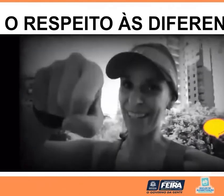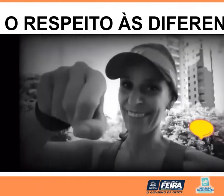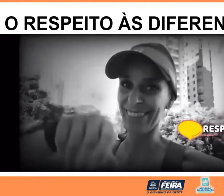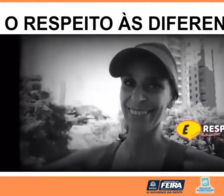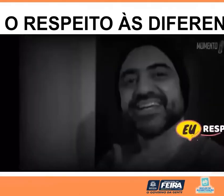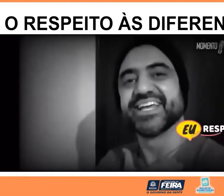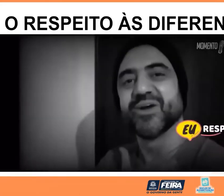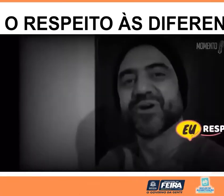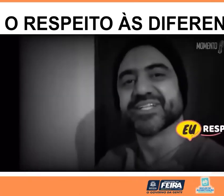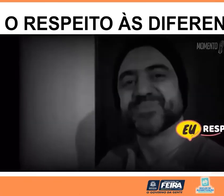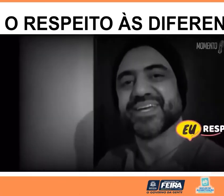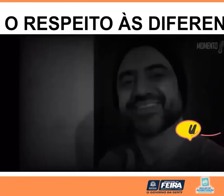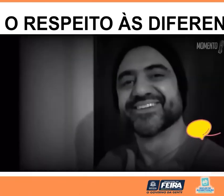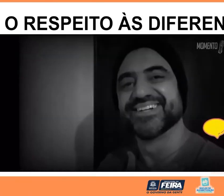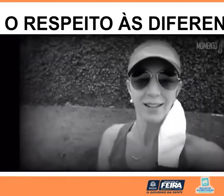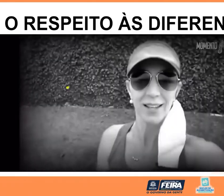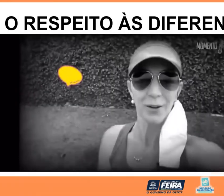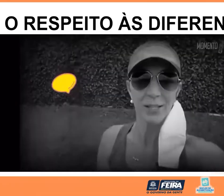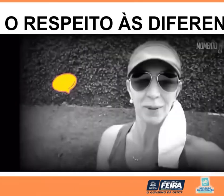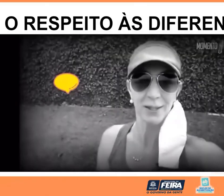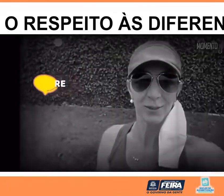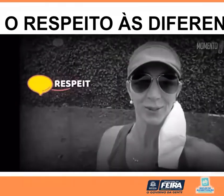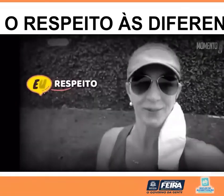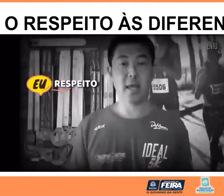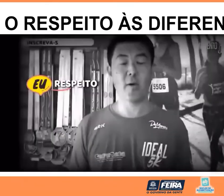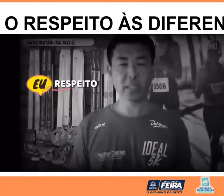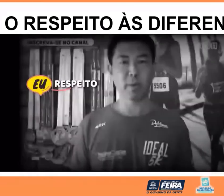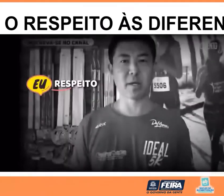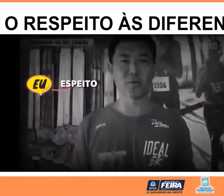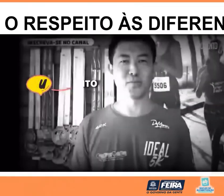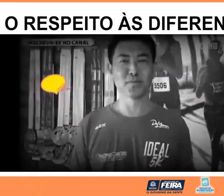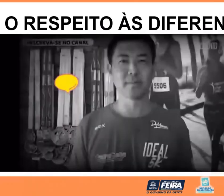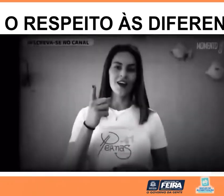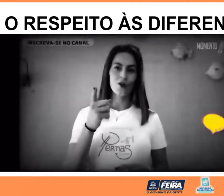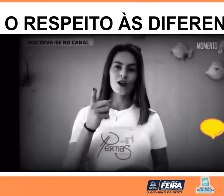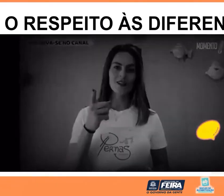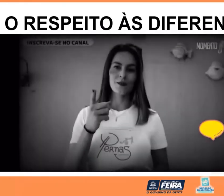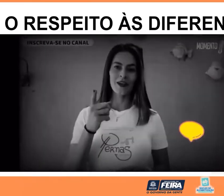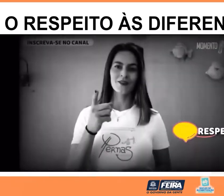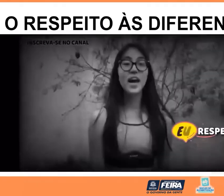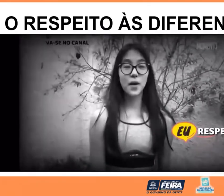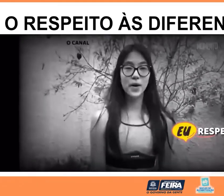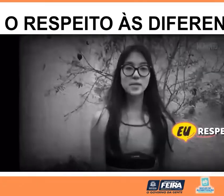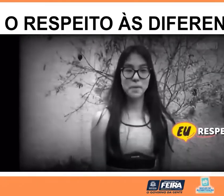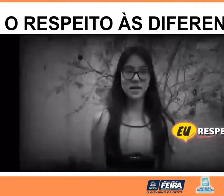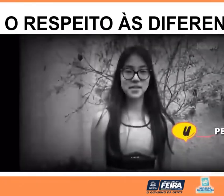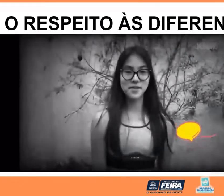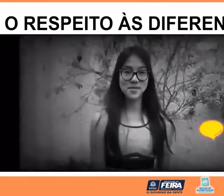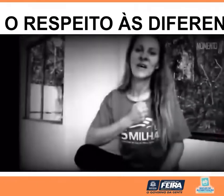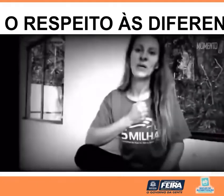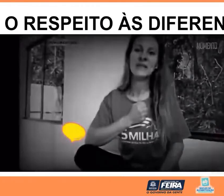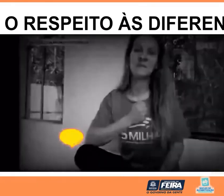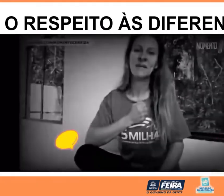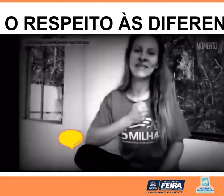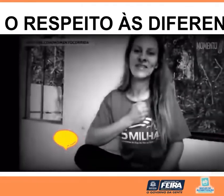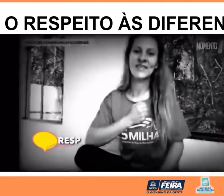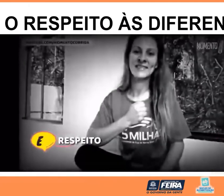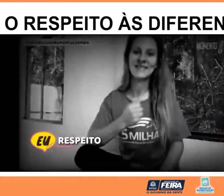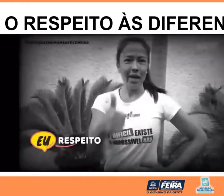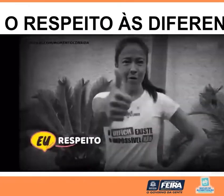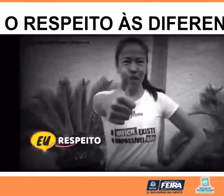Eu respeito. Eu respeito. Eu respeito. Eu respeito. Eu respeito. Eu respeito.